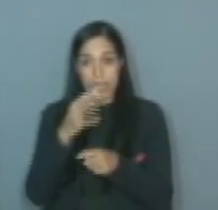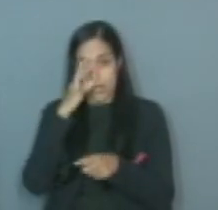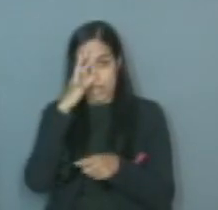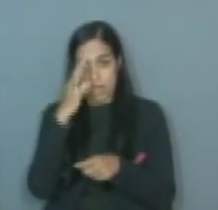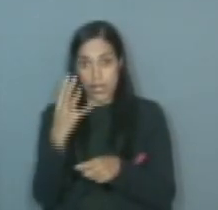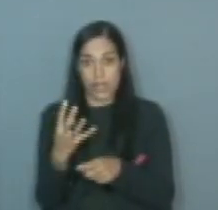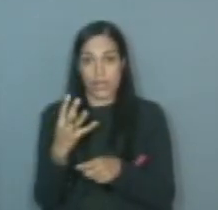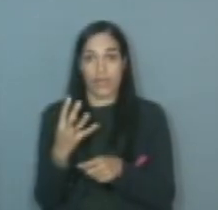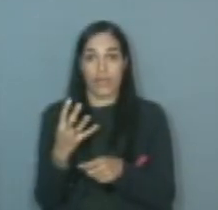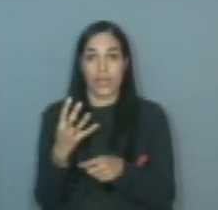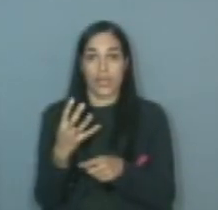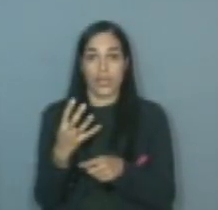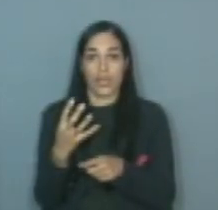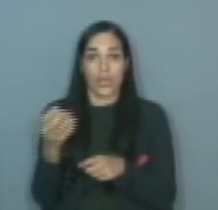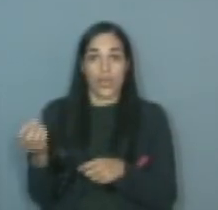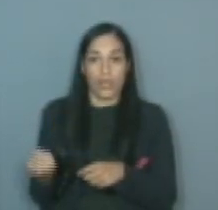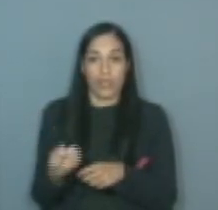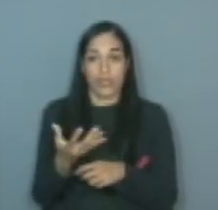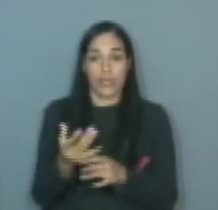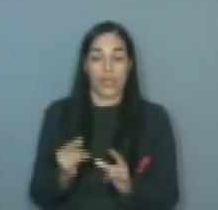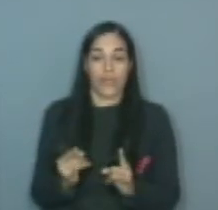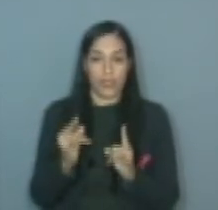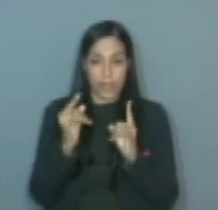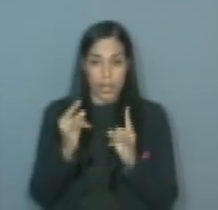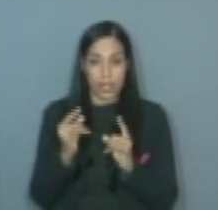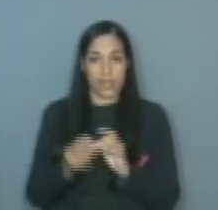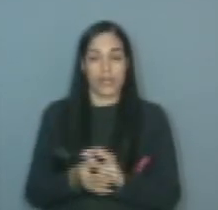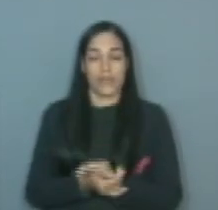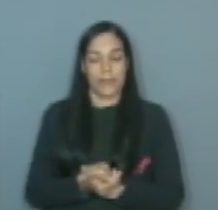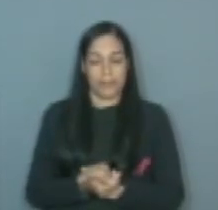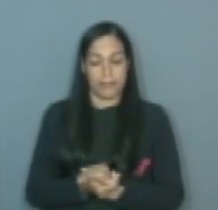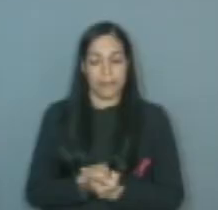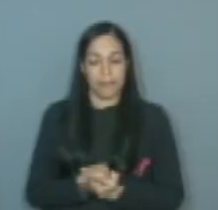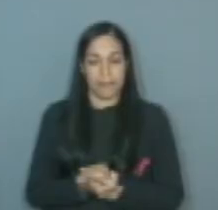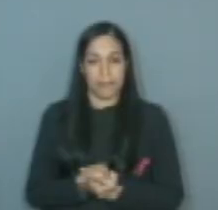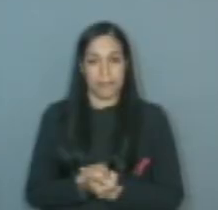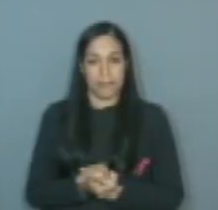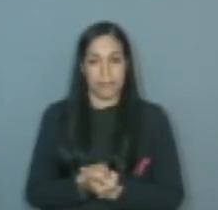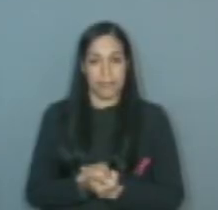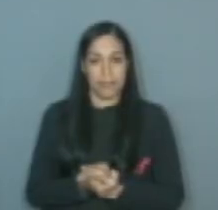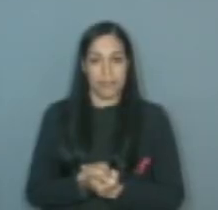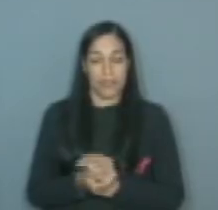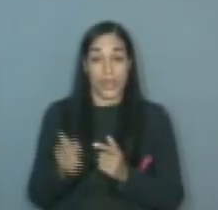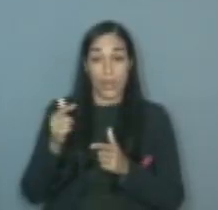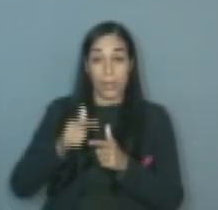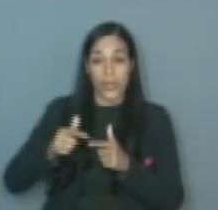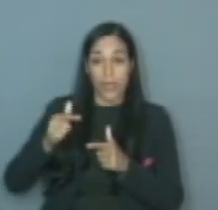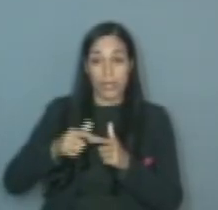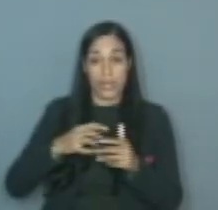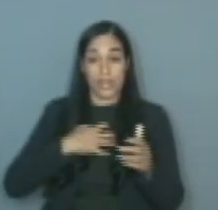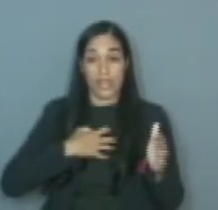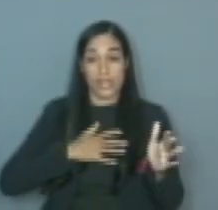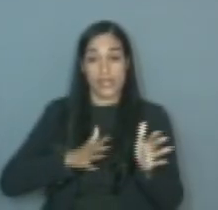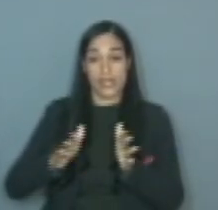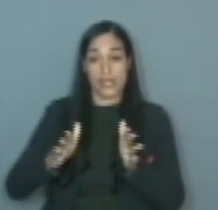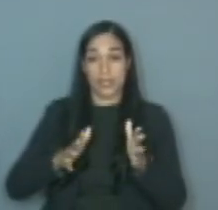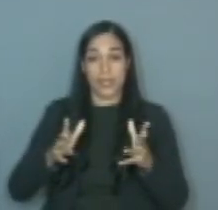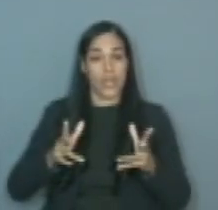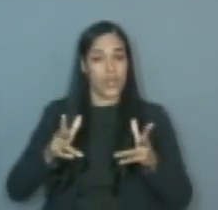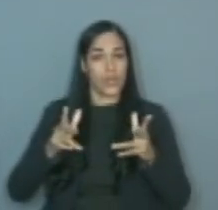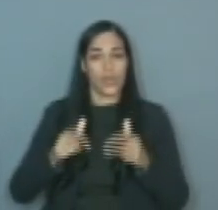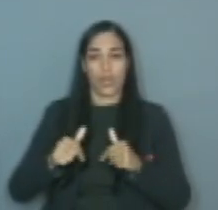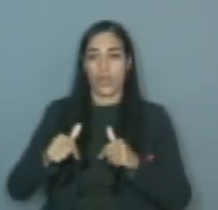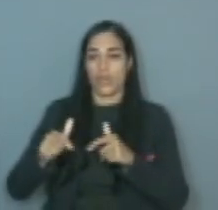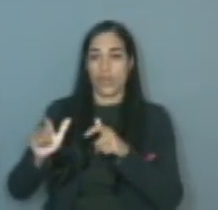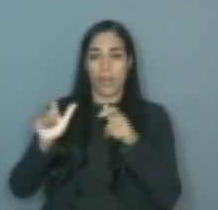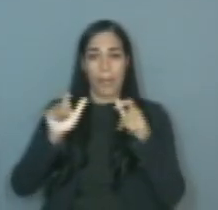a aquisição do novo prédio. Mas o problema de acessibilidade está em todas as calçadas,